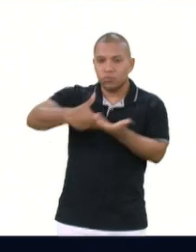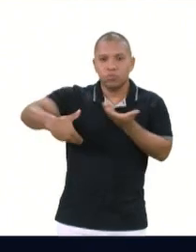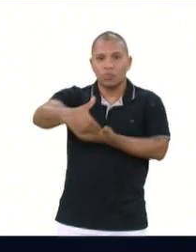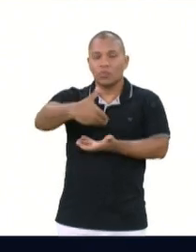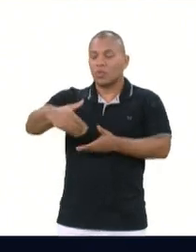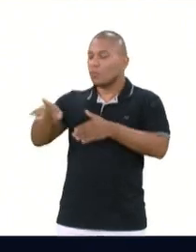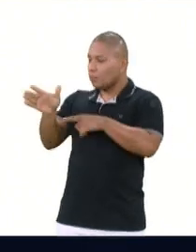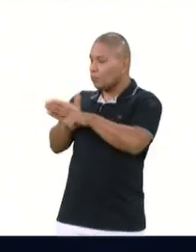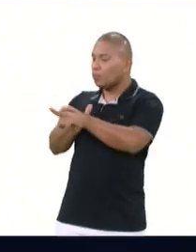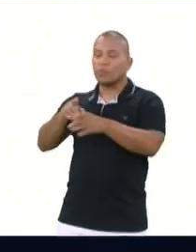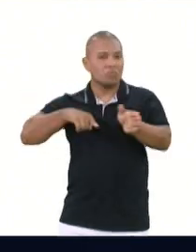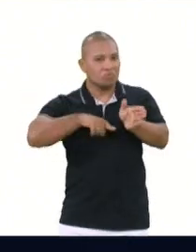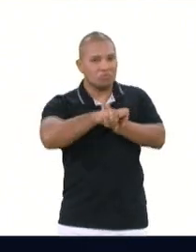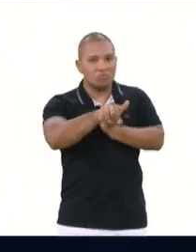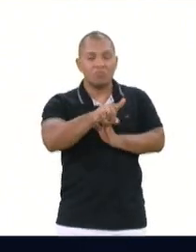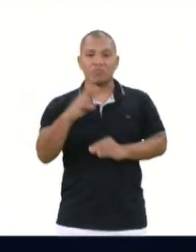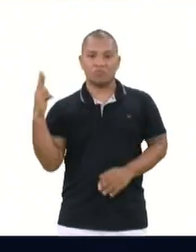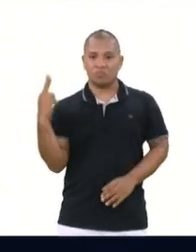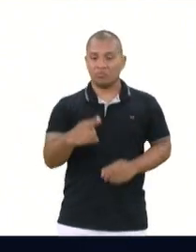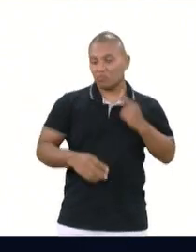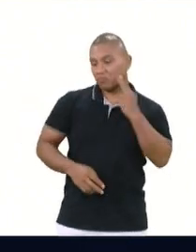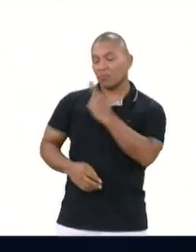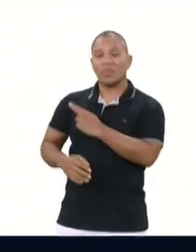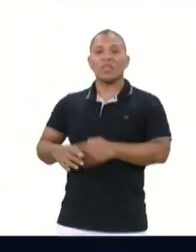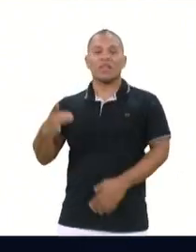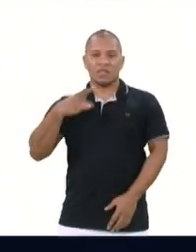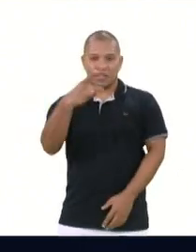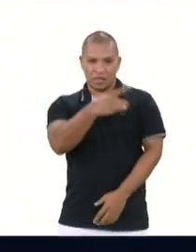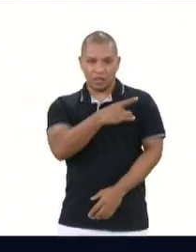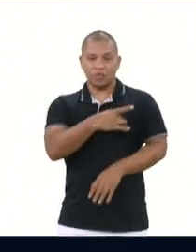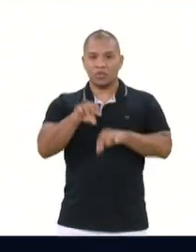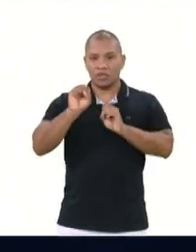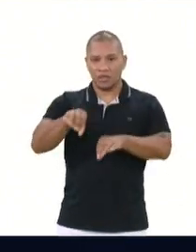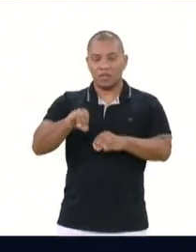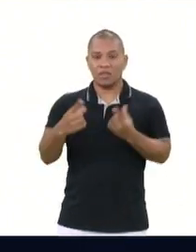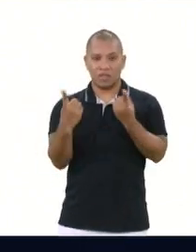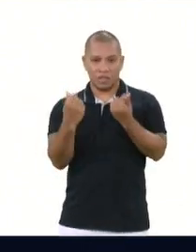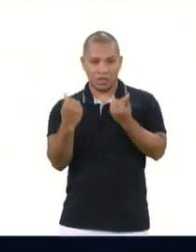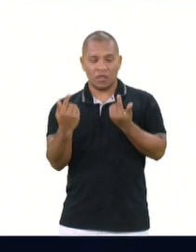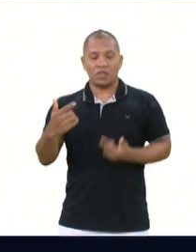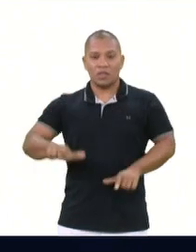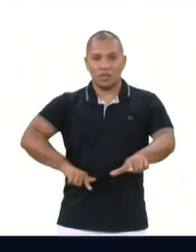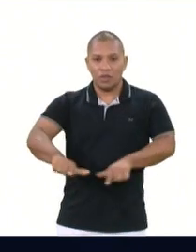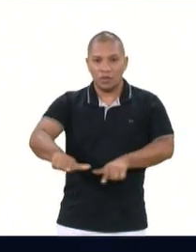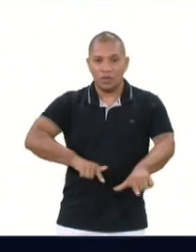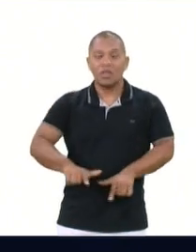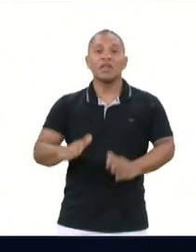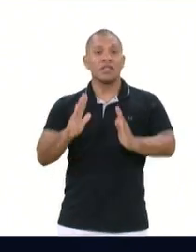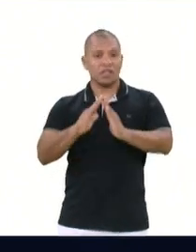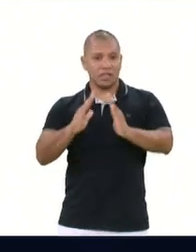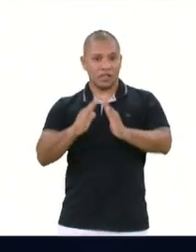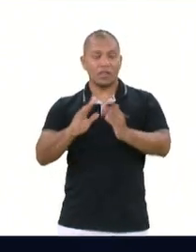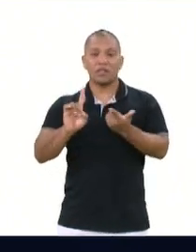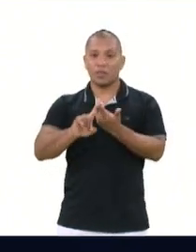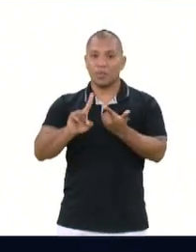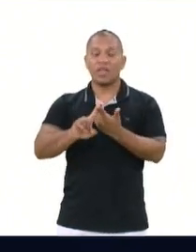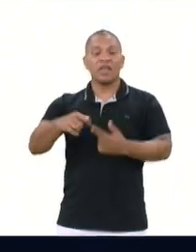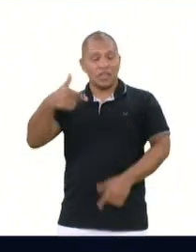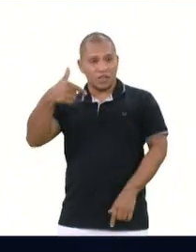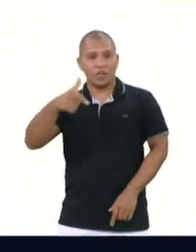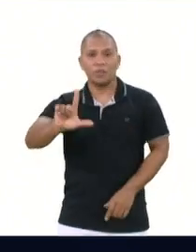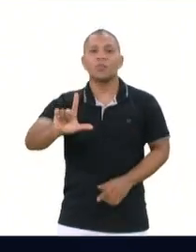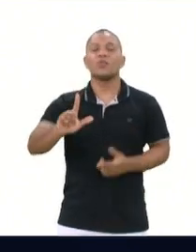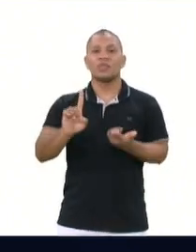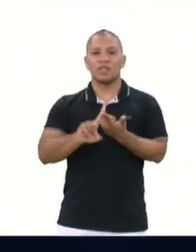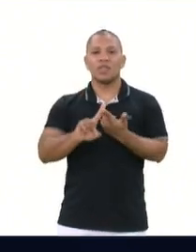podendo ser sobre saúde, educação, emprego e renda e habitação. Na sequência, a segunda pergunta do